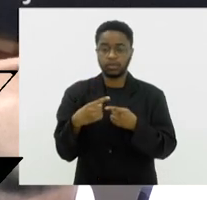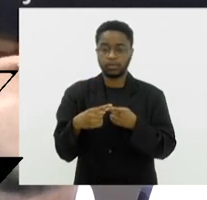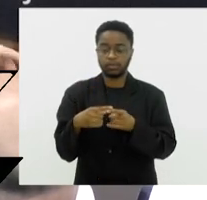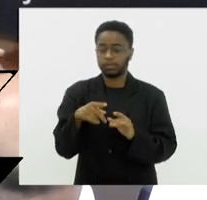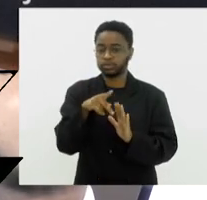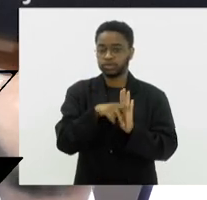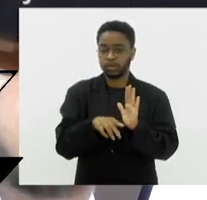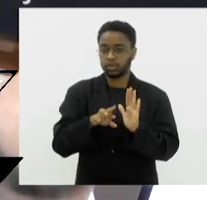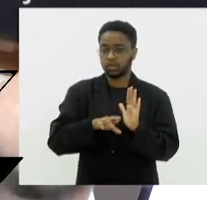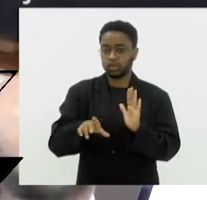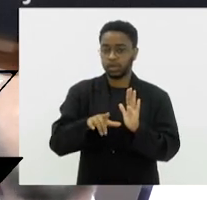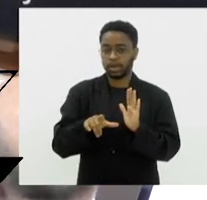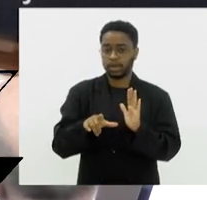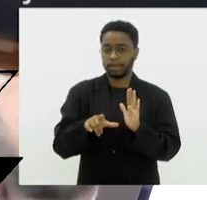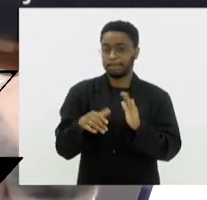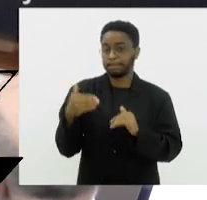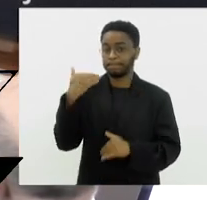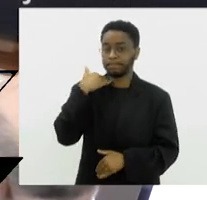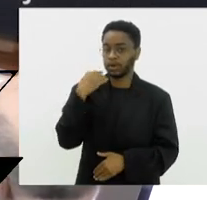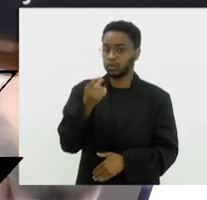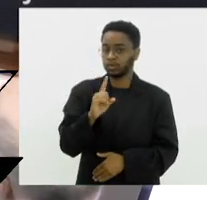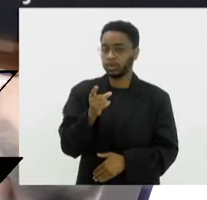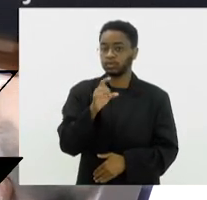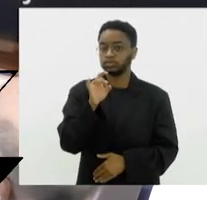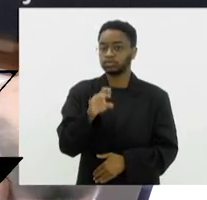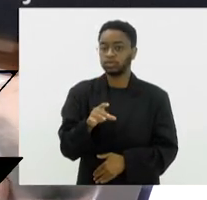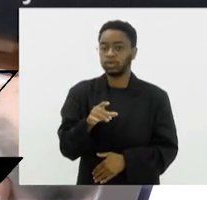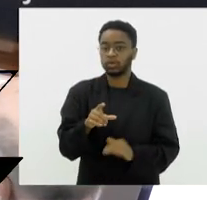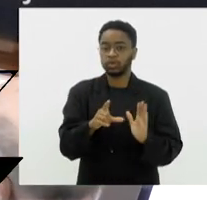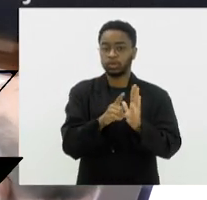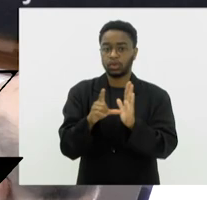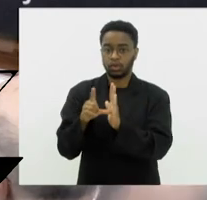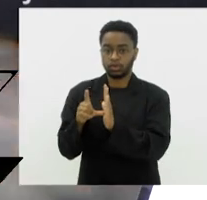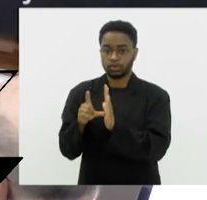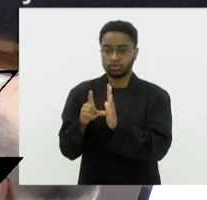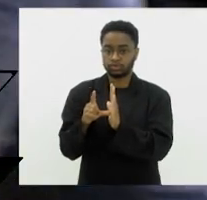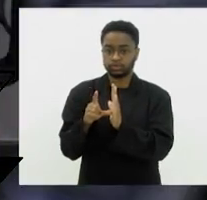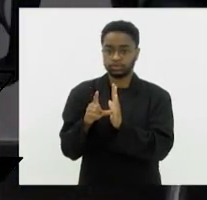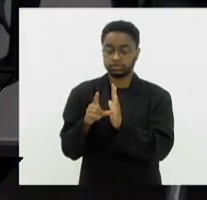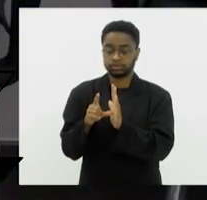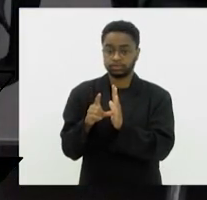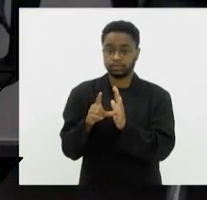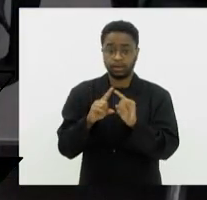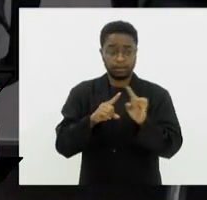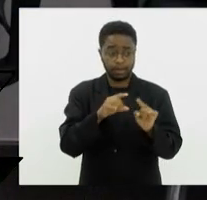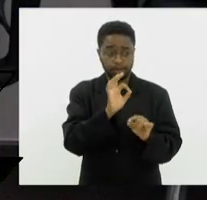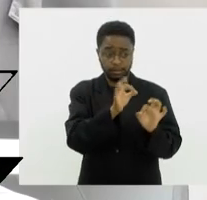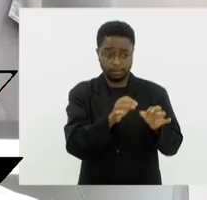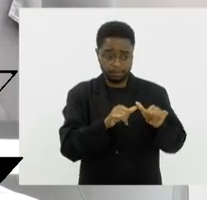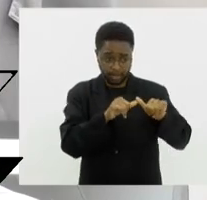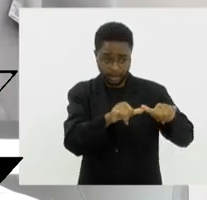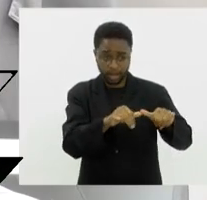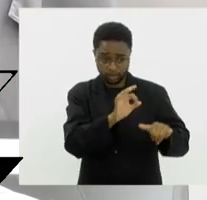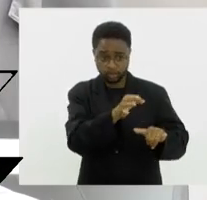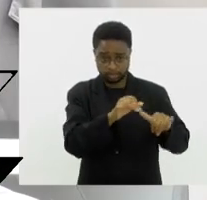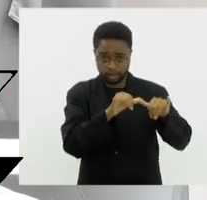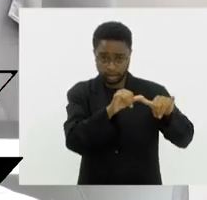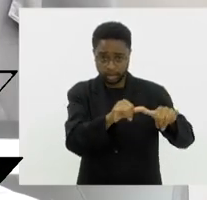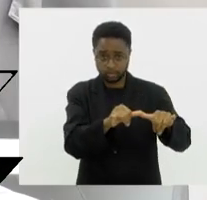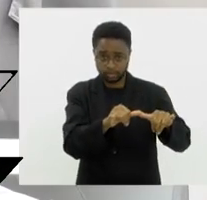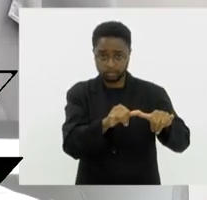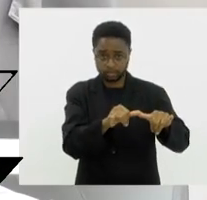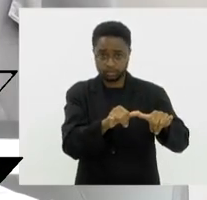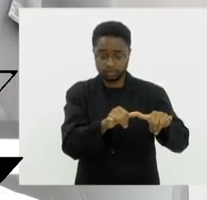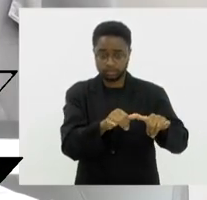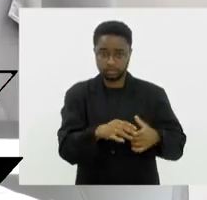de estabelecimento bancário, só comercial, e excetua o bancário. Não, mas comercial é no mercado. Mesmo. Eu falei no mercado. Supermercado. Caixas de